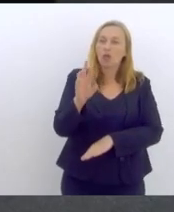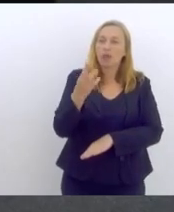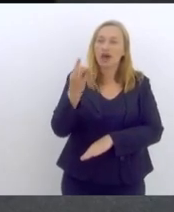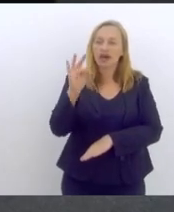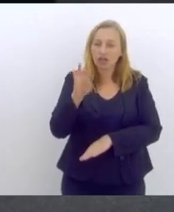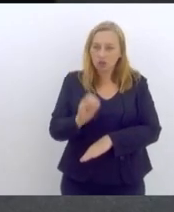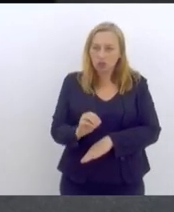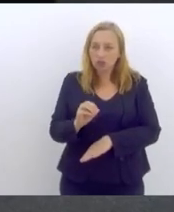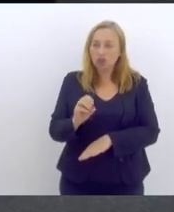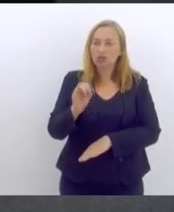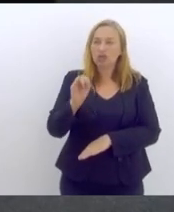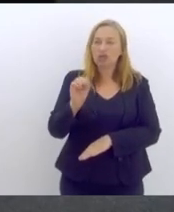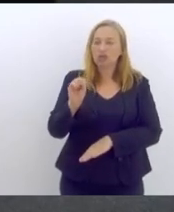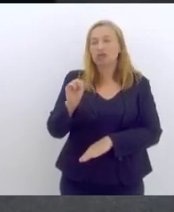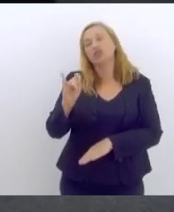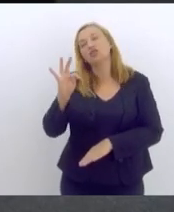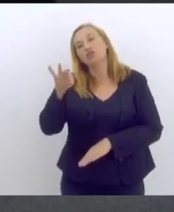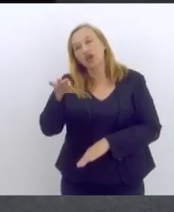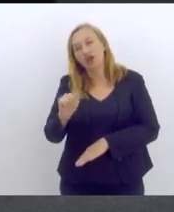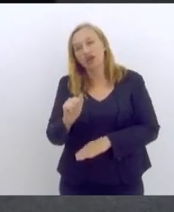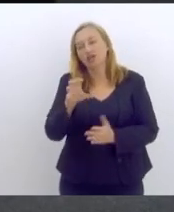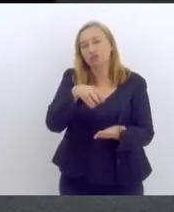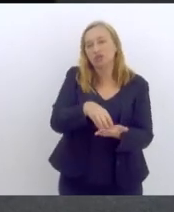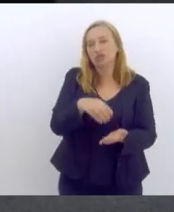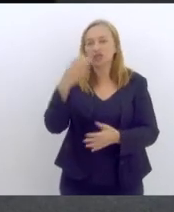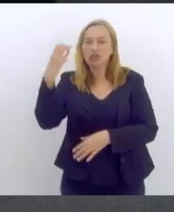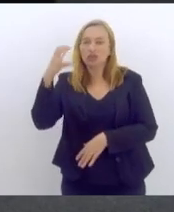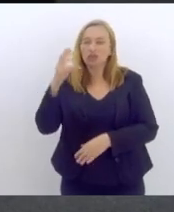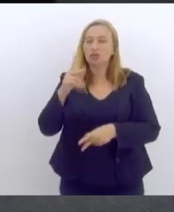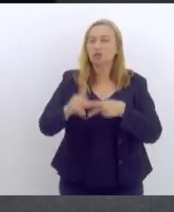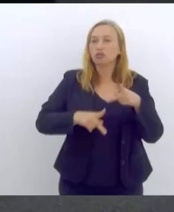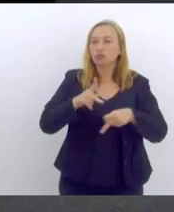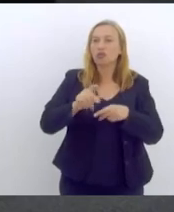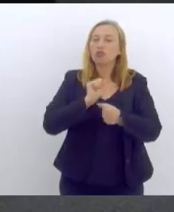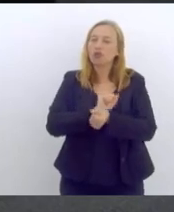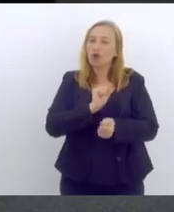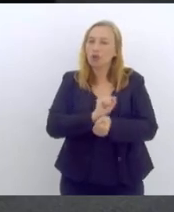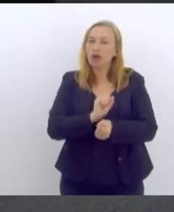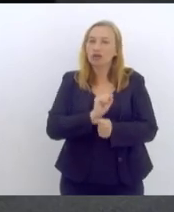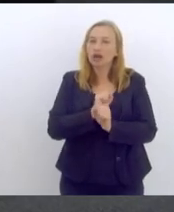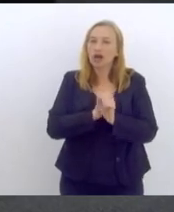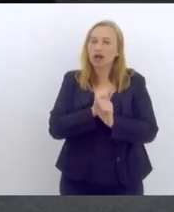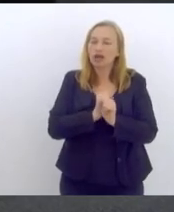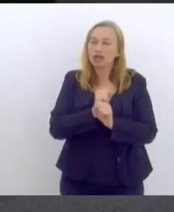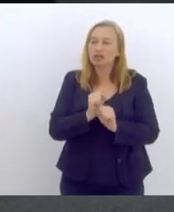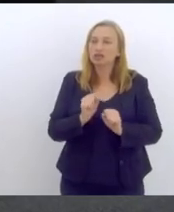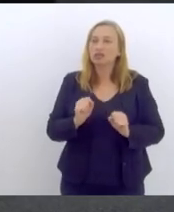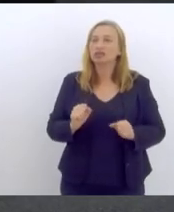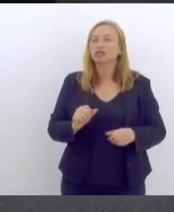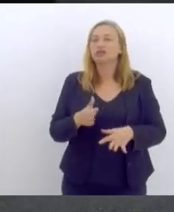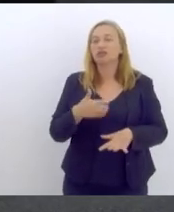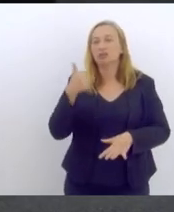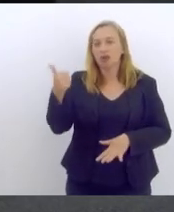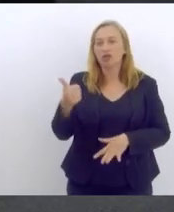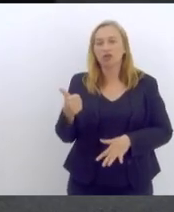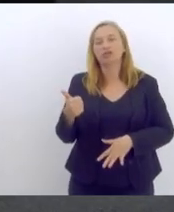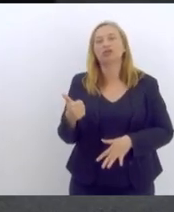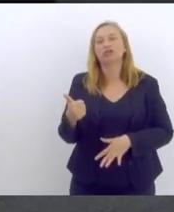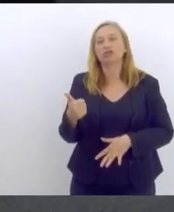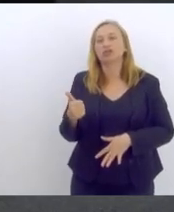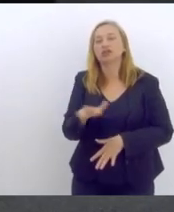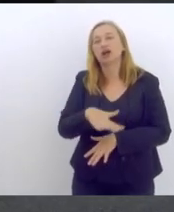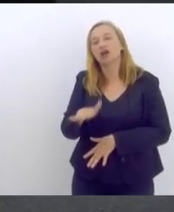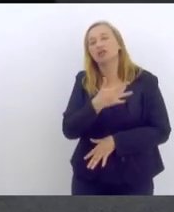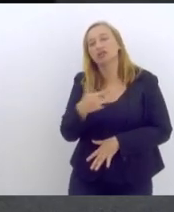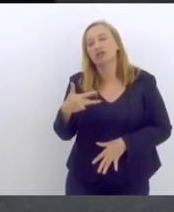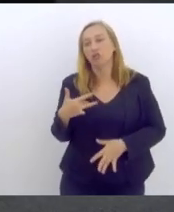Silveira, no centro de Niterói, que a população há anos espera que alguma coisa seja feita para trazer perspectivas e melhorias na